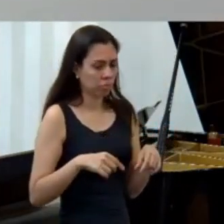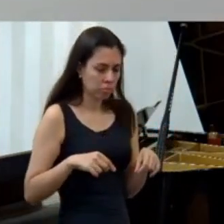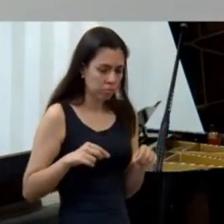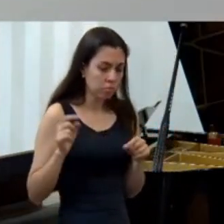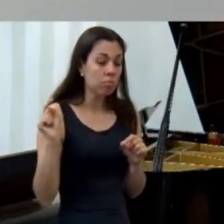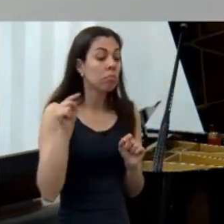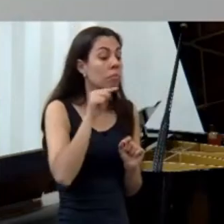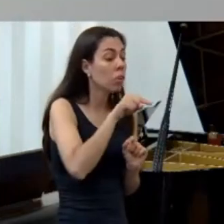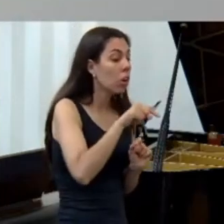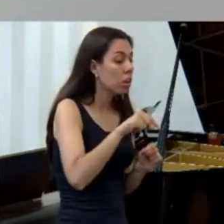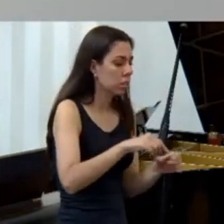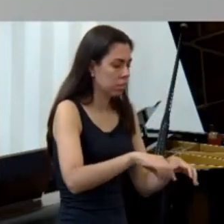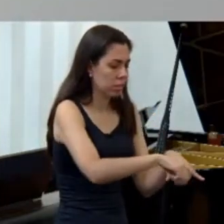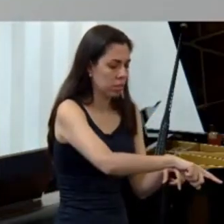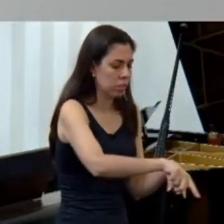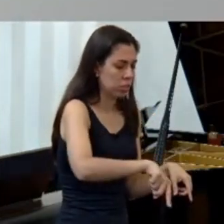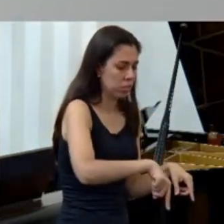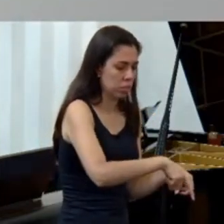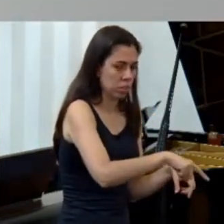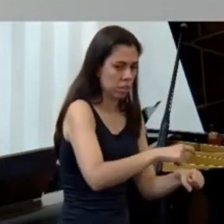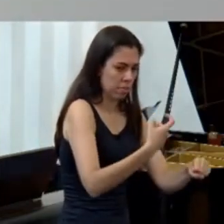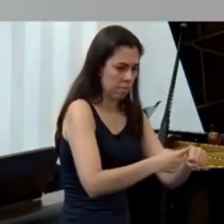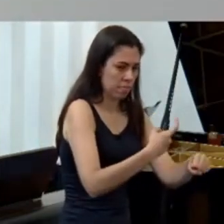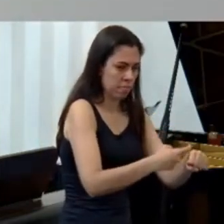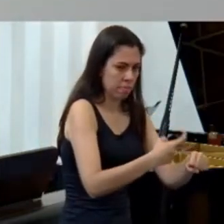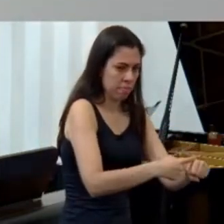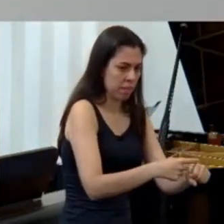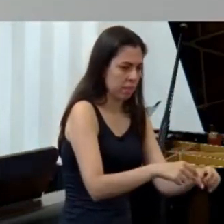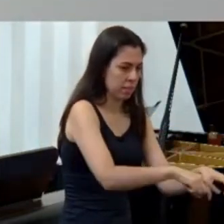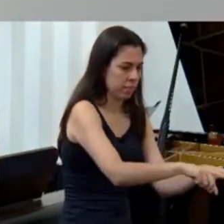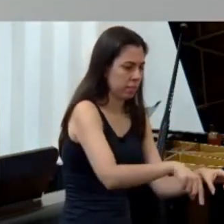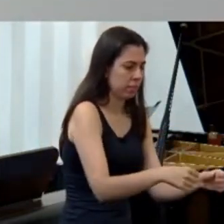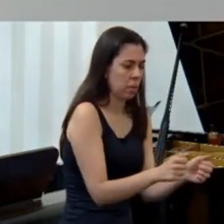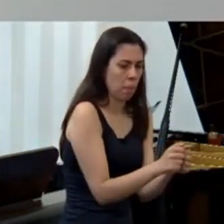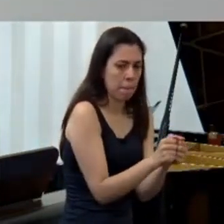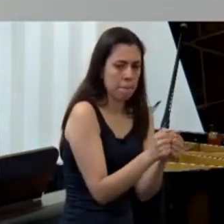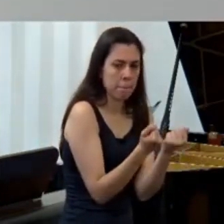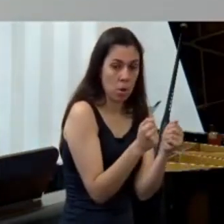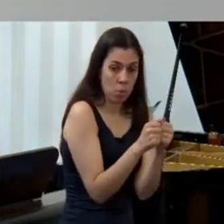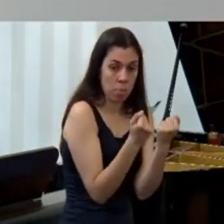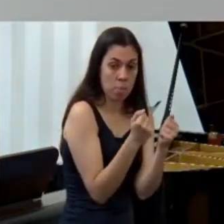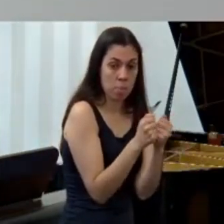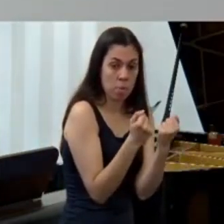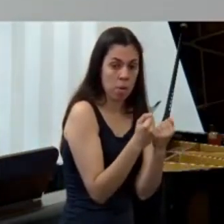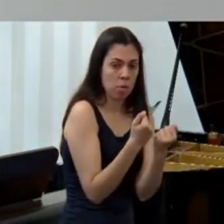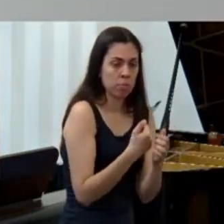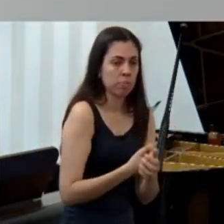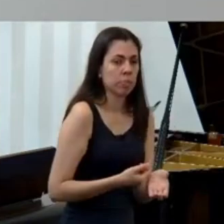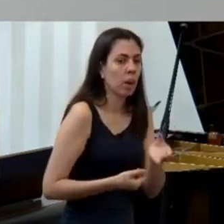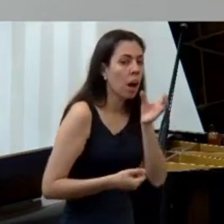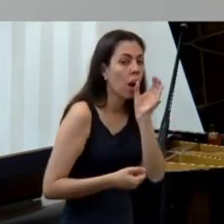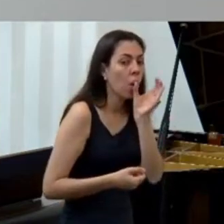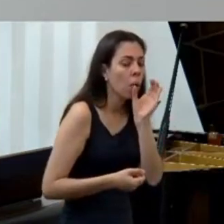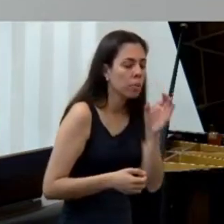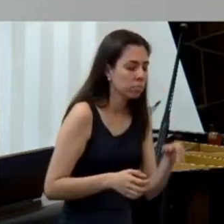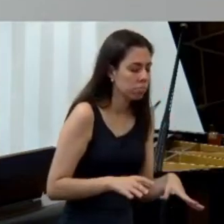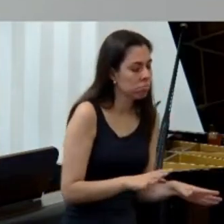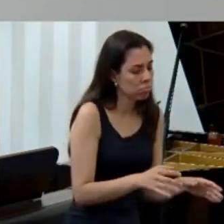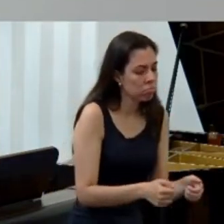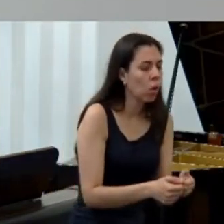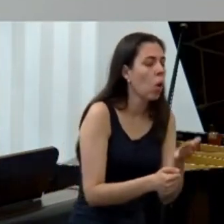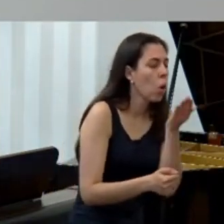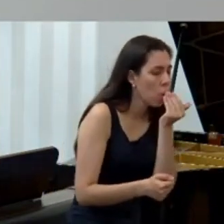e uma botija de água. Comeu, bebeu e tornou a dormir. Voltou a segunda vez o anjo do Senhor,